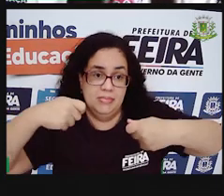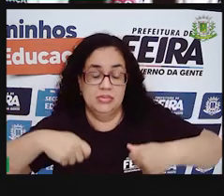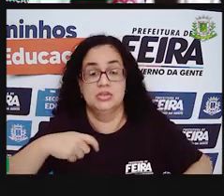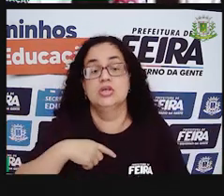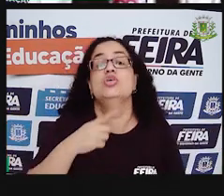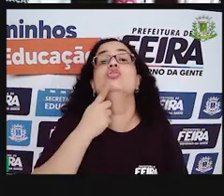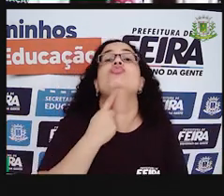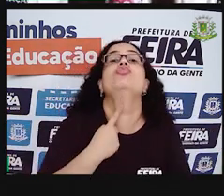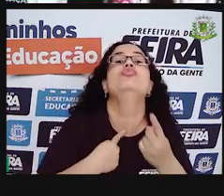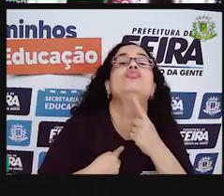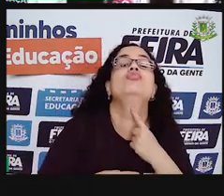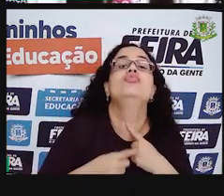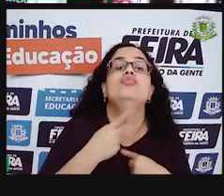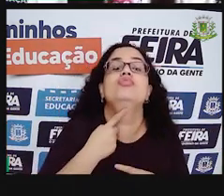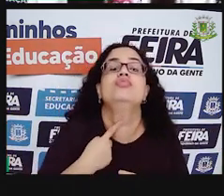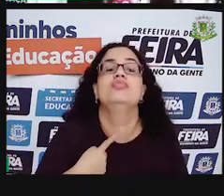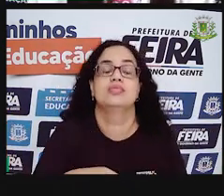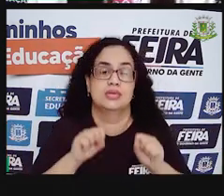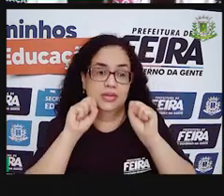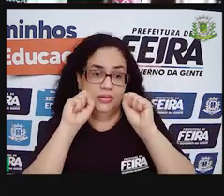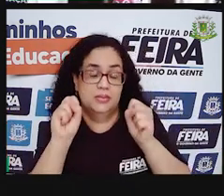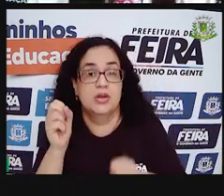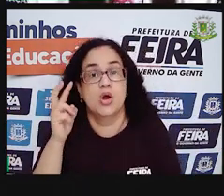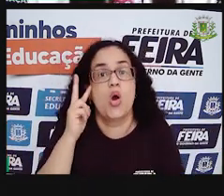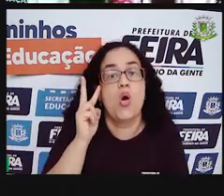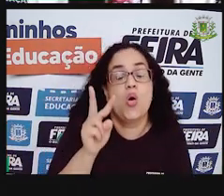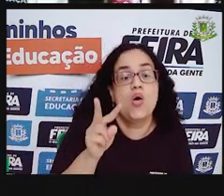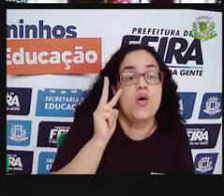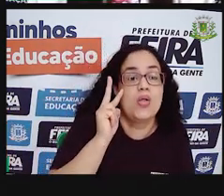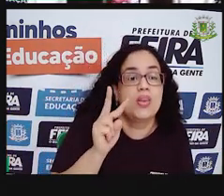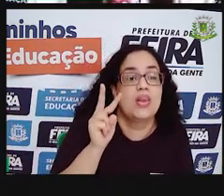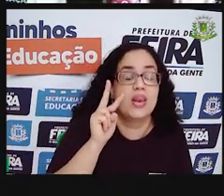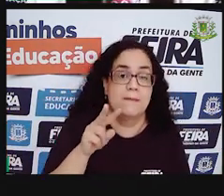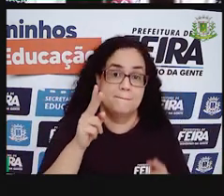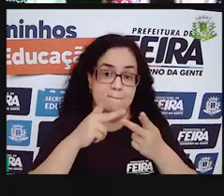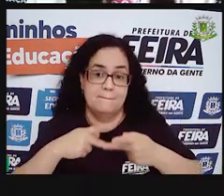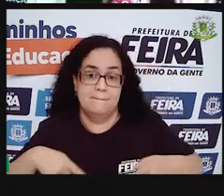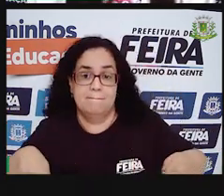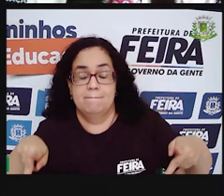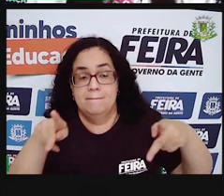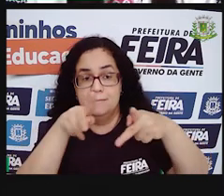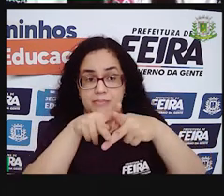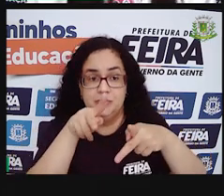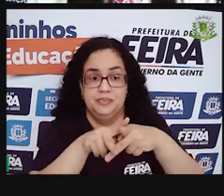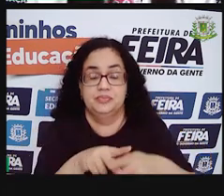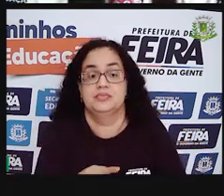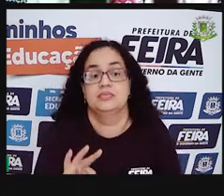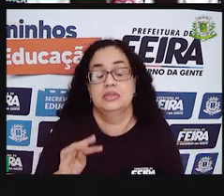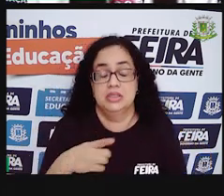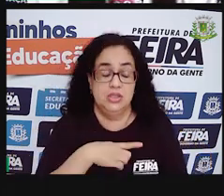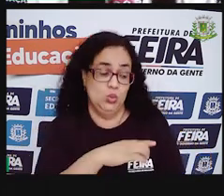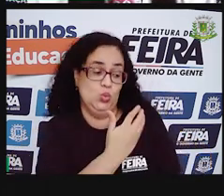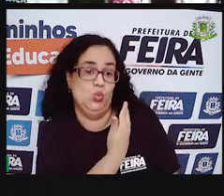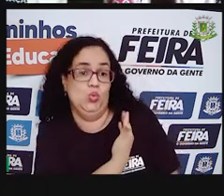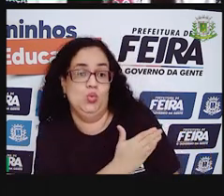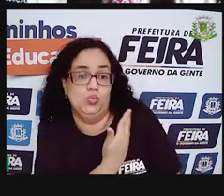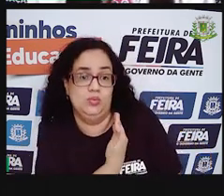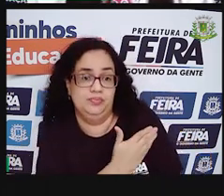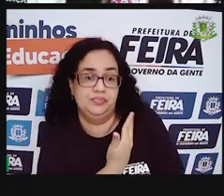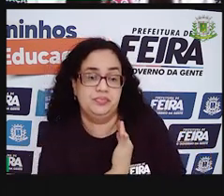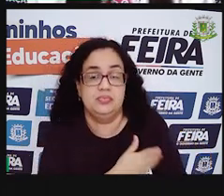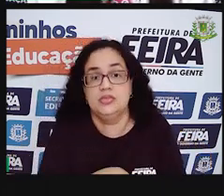muita vontade, né, do poder público em olhar para esses povos retirando todo o preconceito, toda a